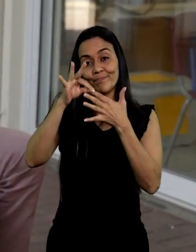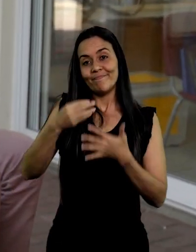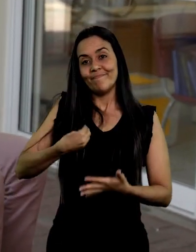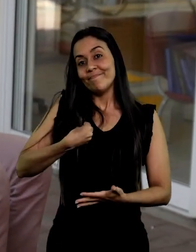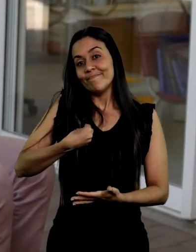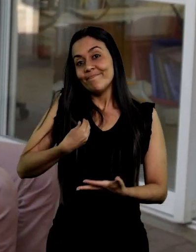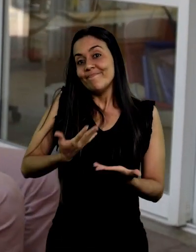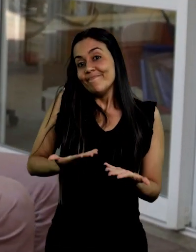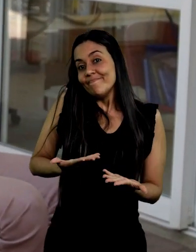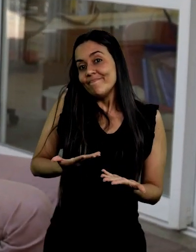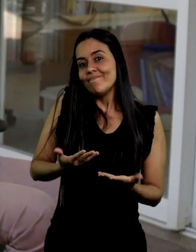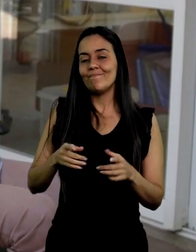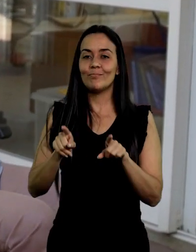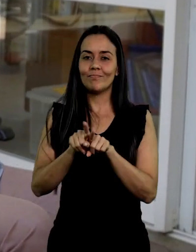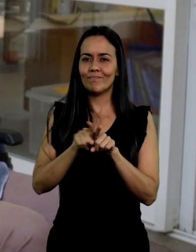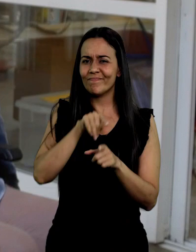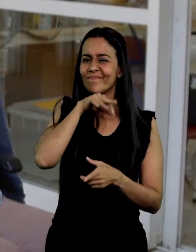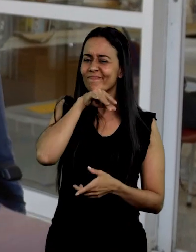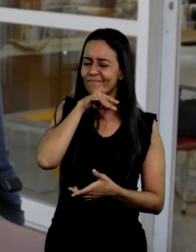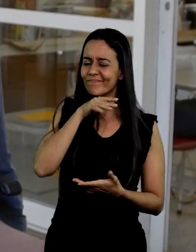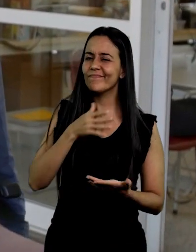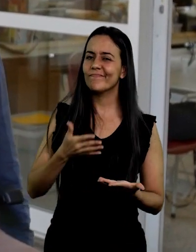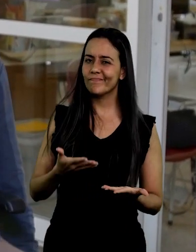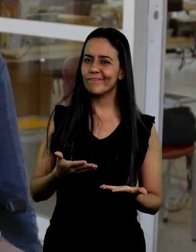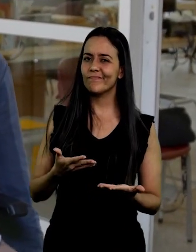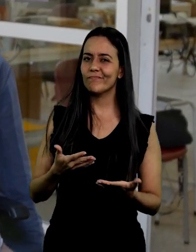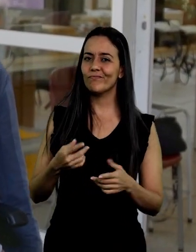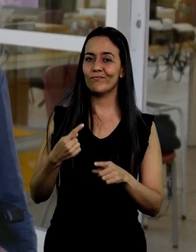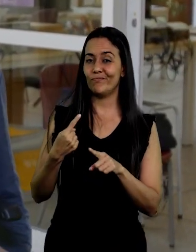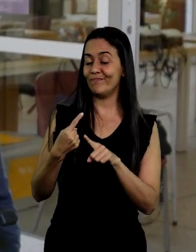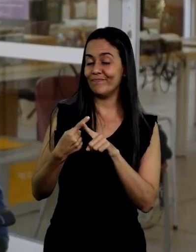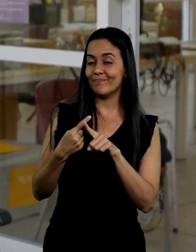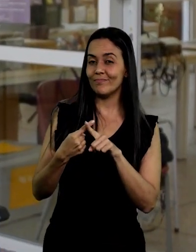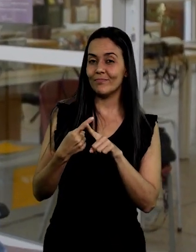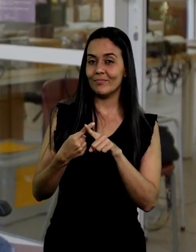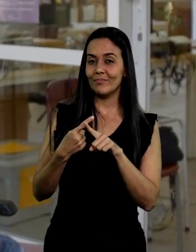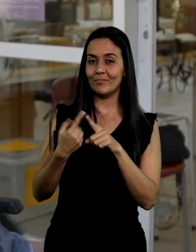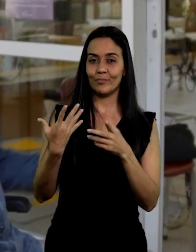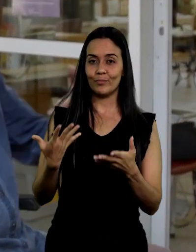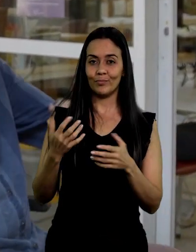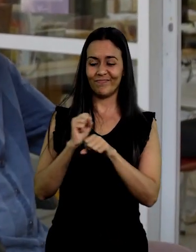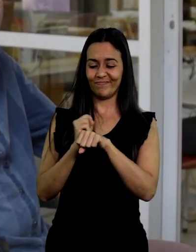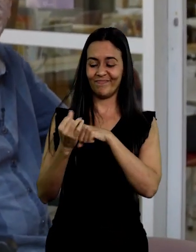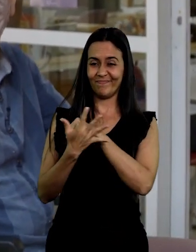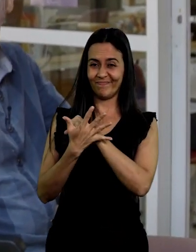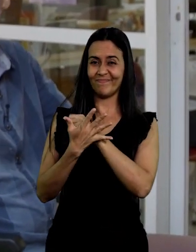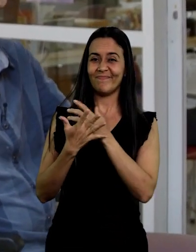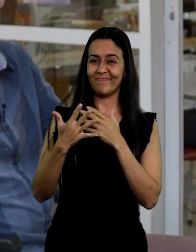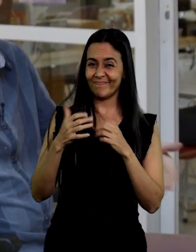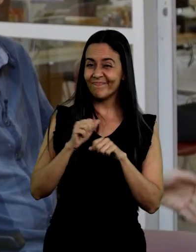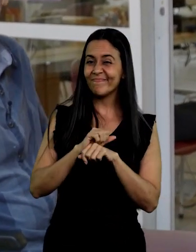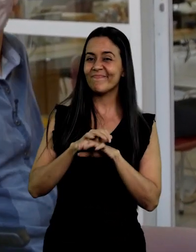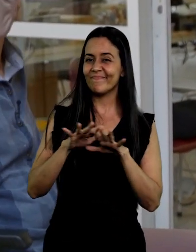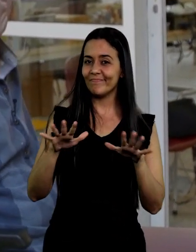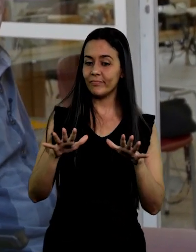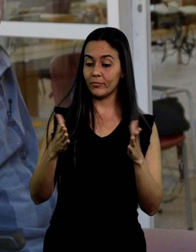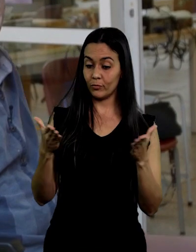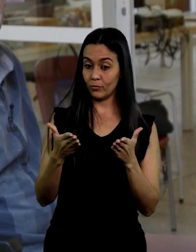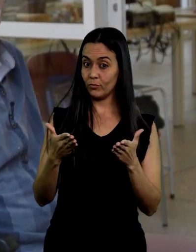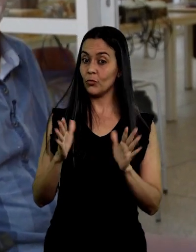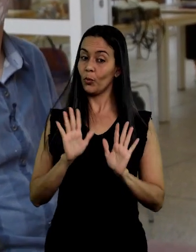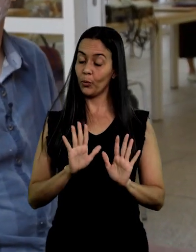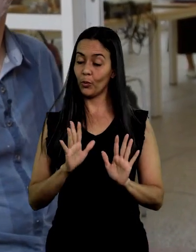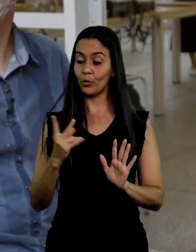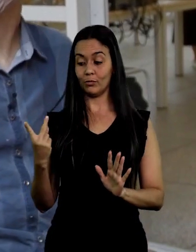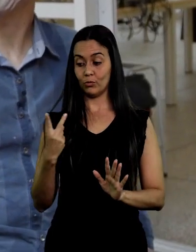Foi cruel também, né? Essa coisa de ter que sobreviver num contexto... Sim. Mas estamos aqui. Estamos aqui, Então, estou